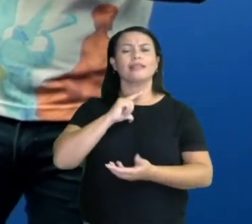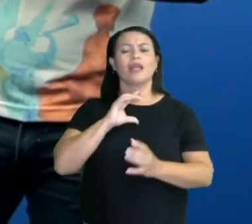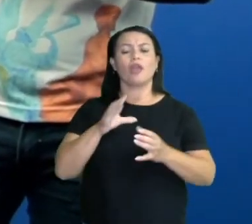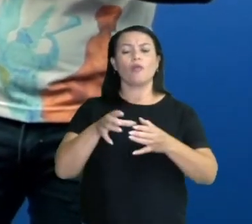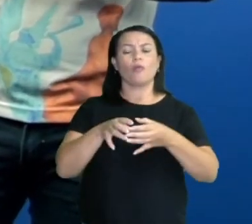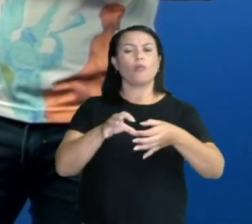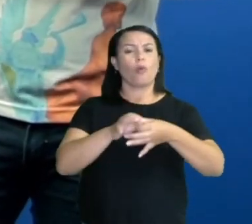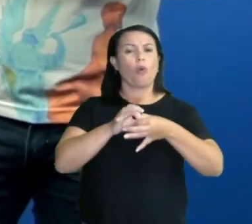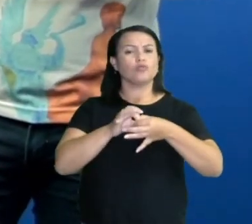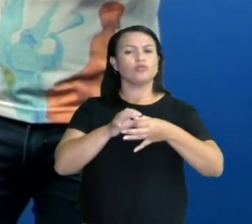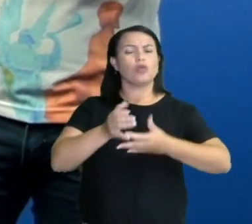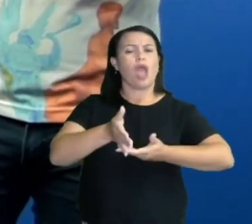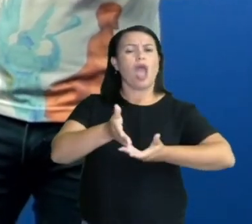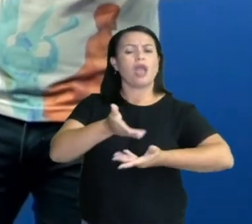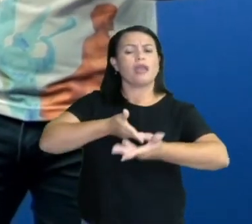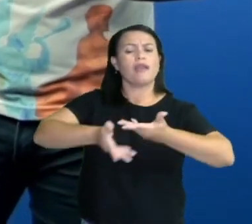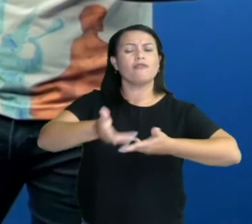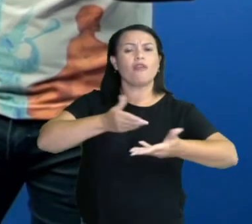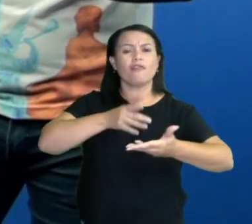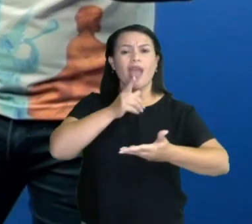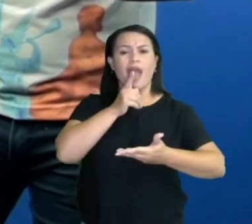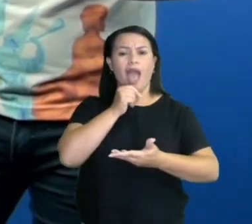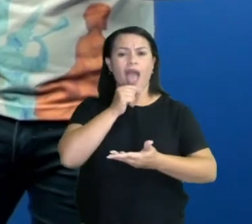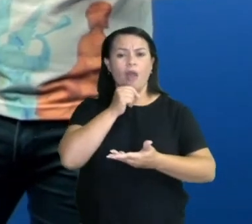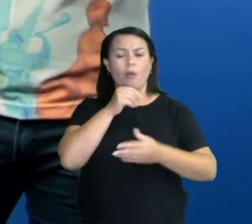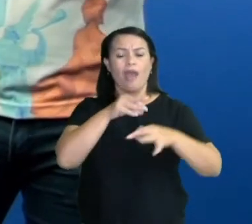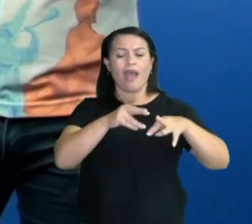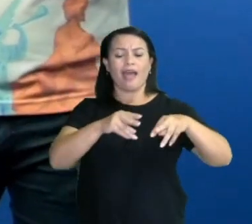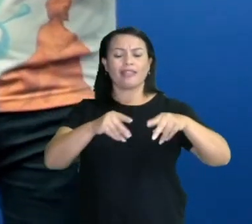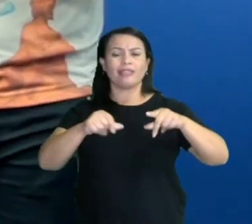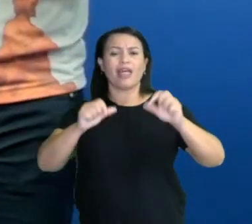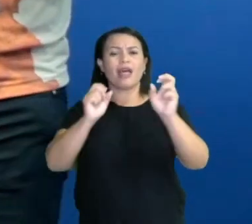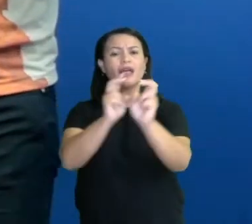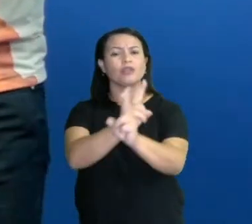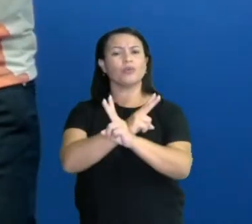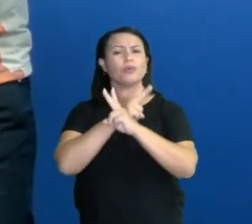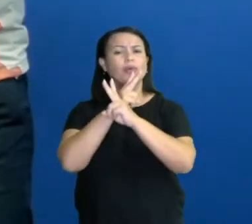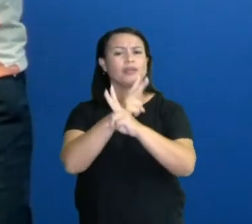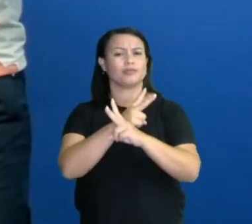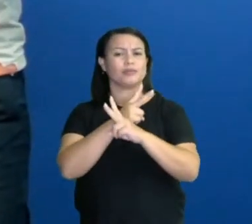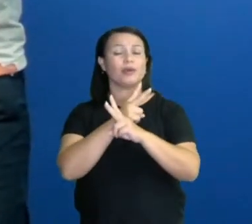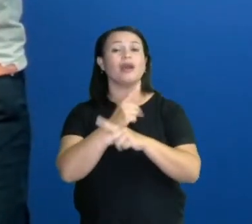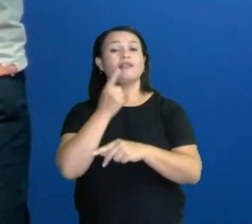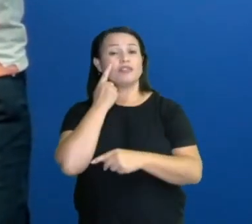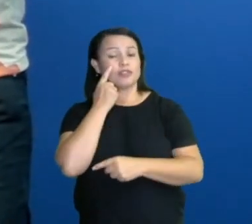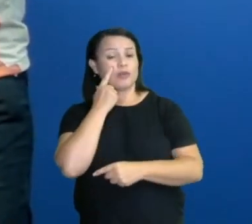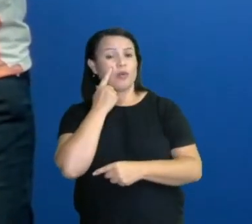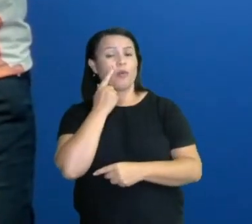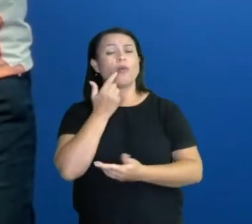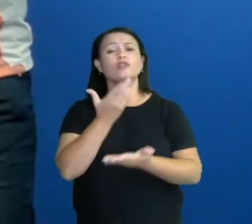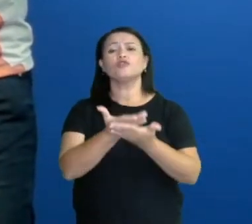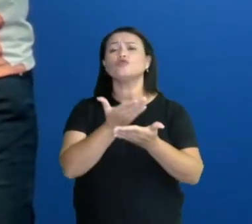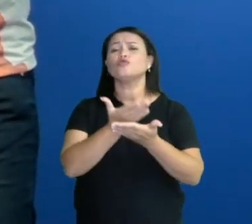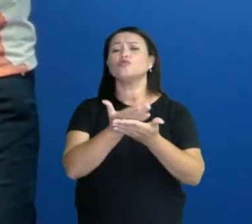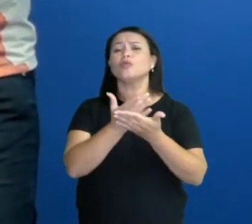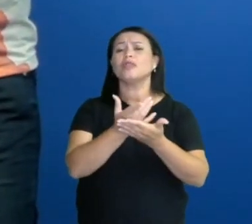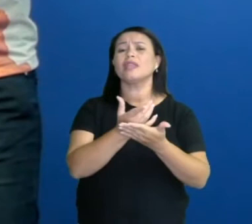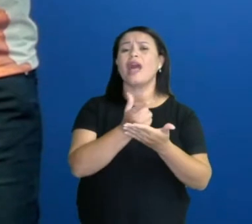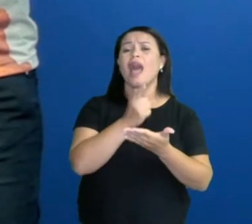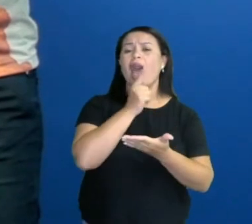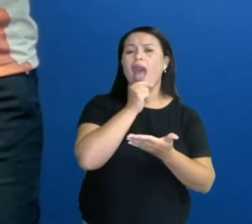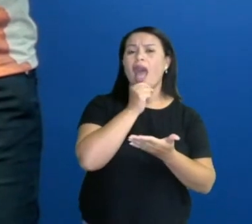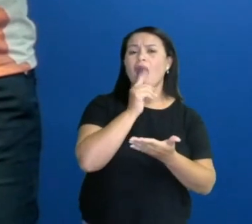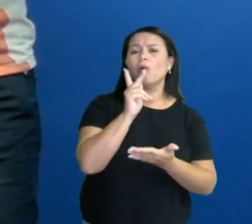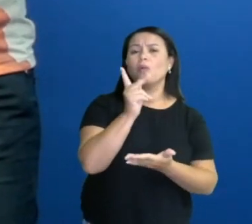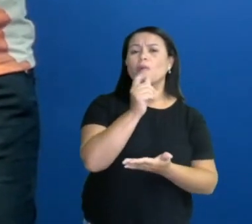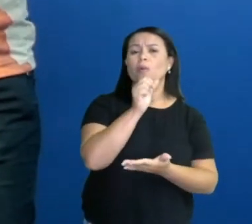de tudo que envolve a água, a terra e o ar. Quando se estuda a água, chama-se a hidrosfera.